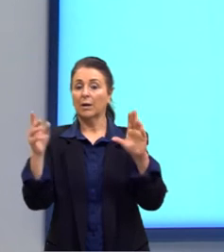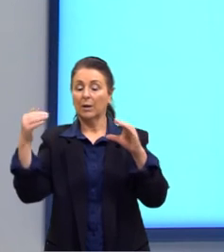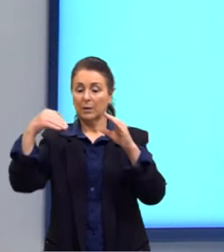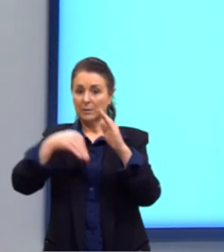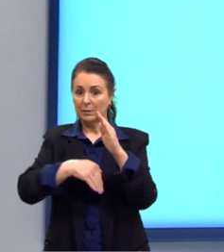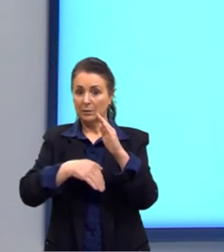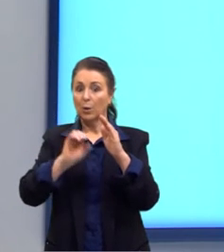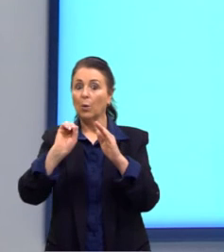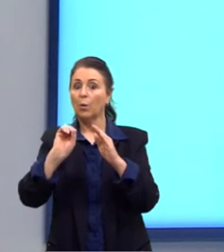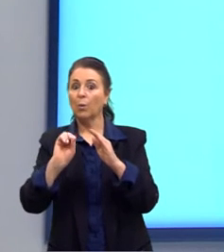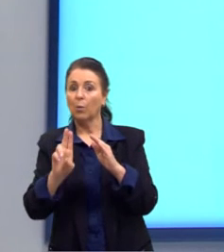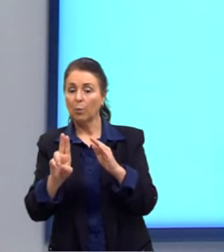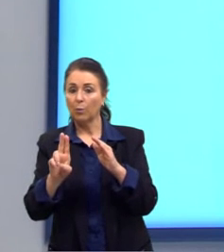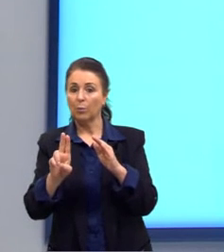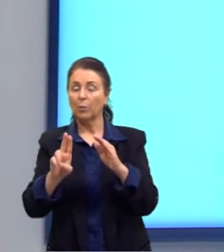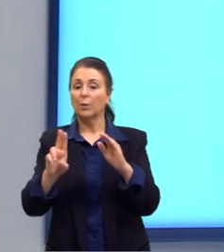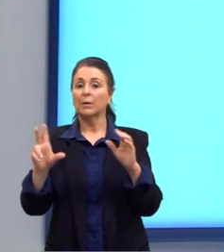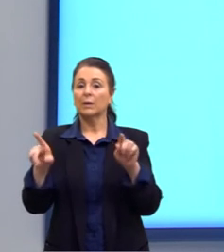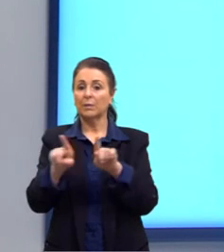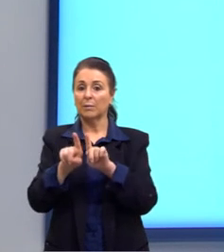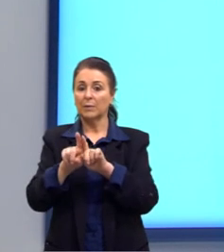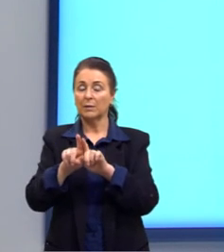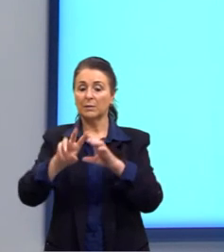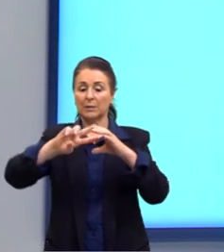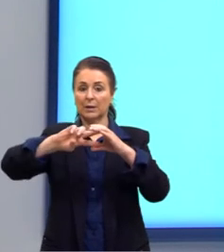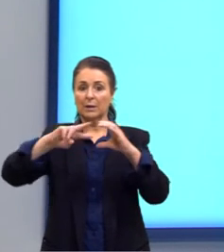cê heterozigoto certo